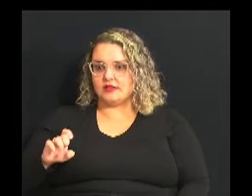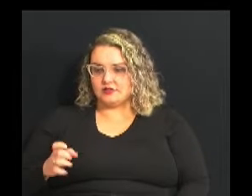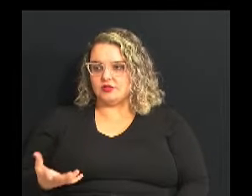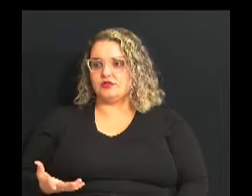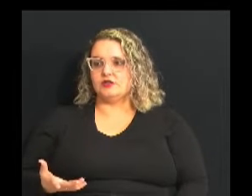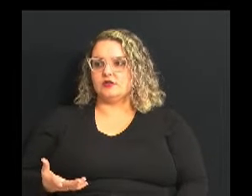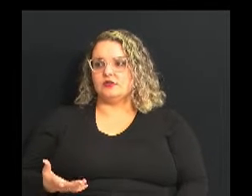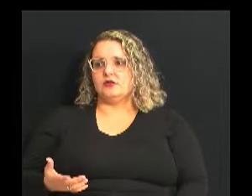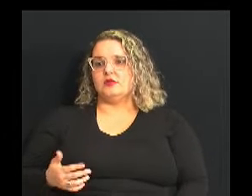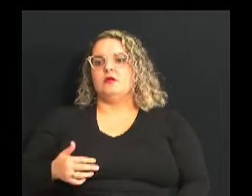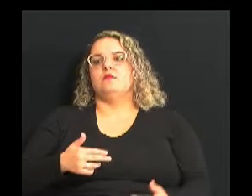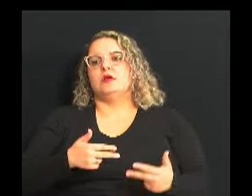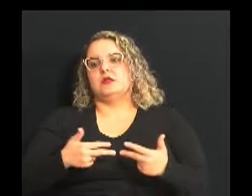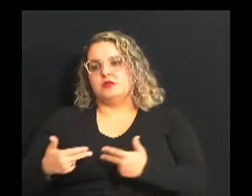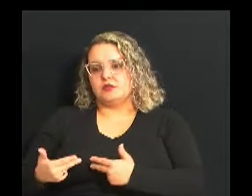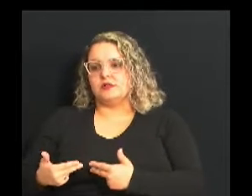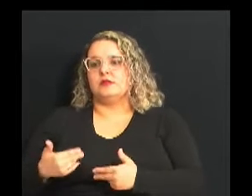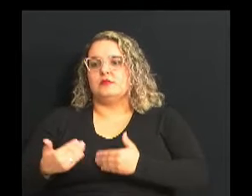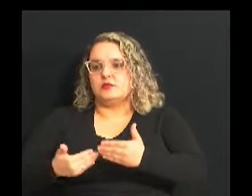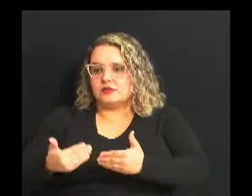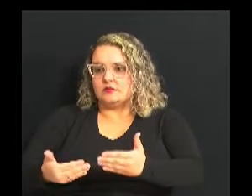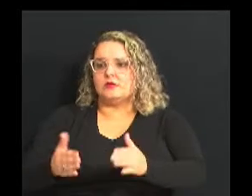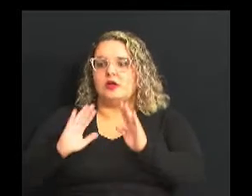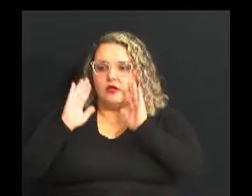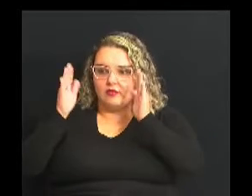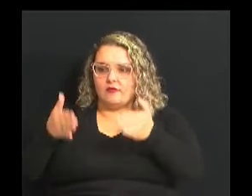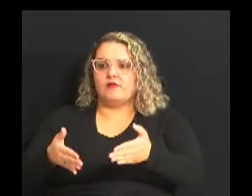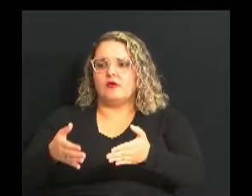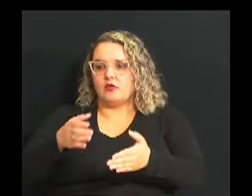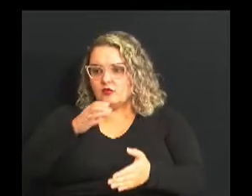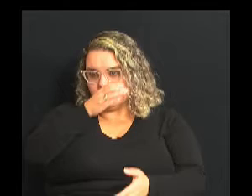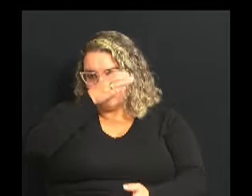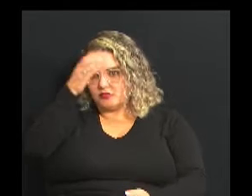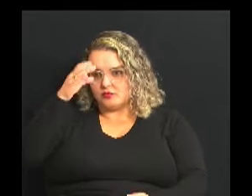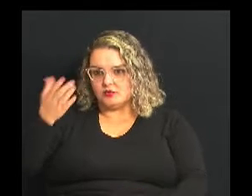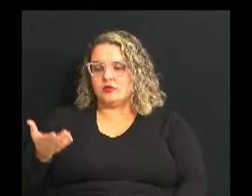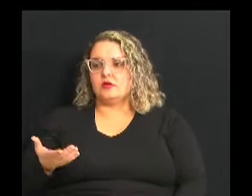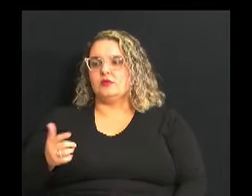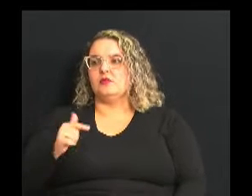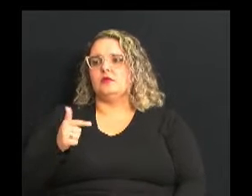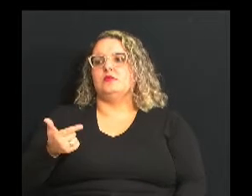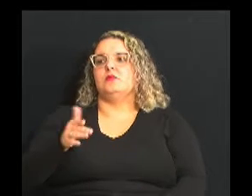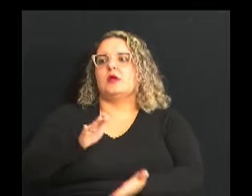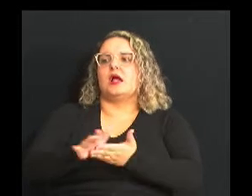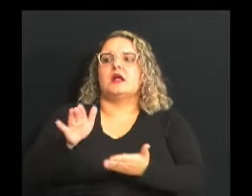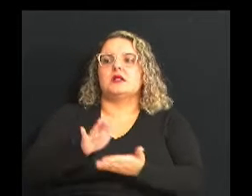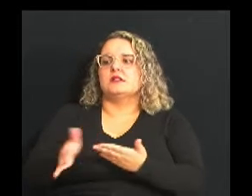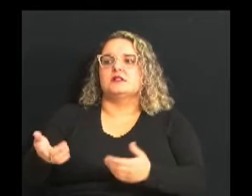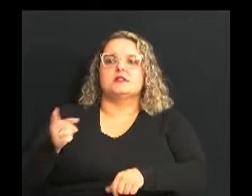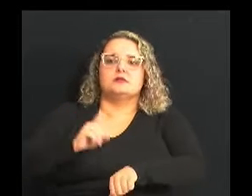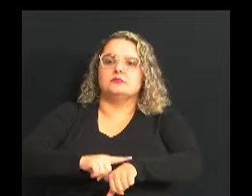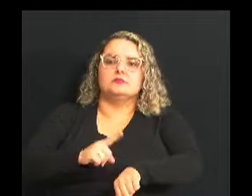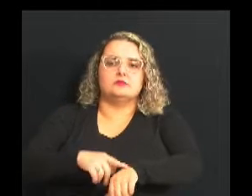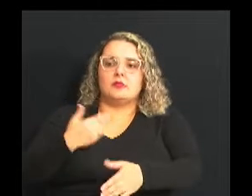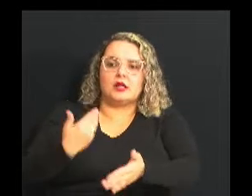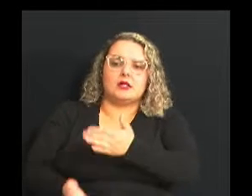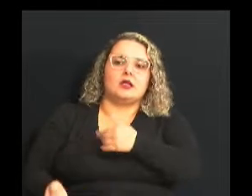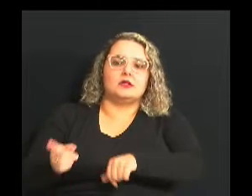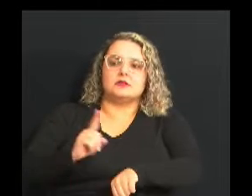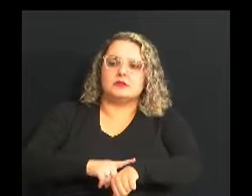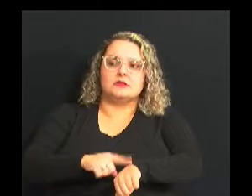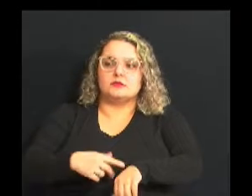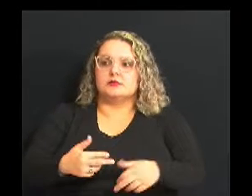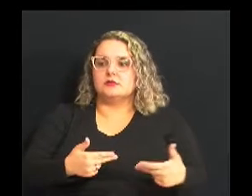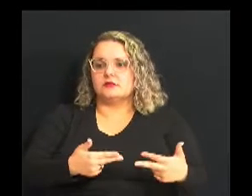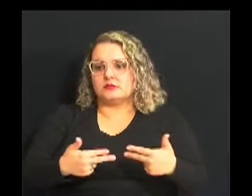feito fazermos, menos temos que ficar gastando tempo em cima do mesmo problema, né? Padronização